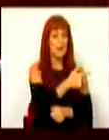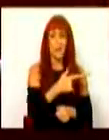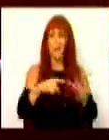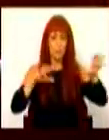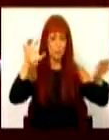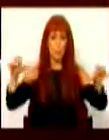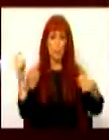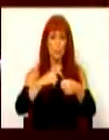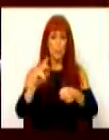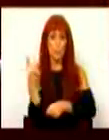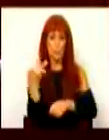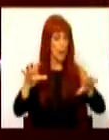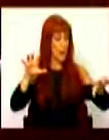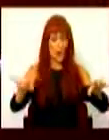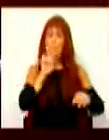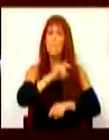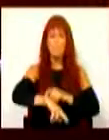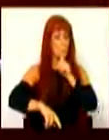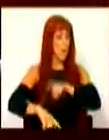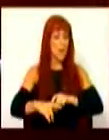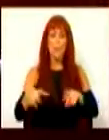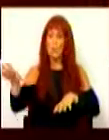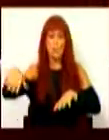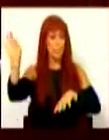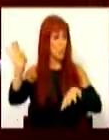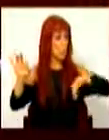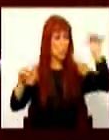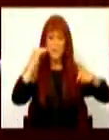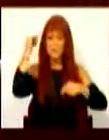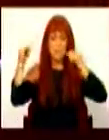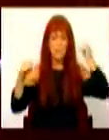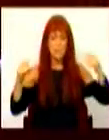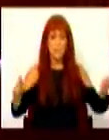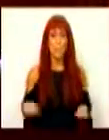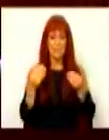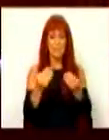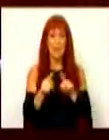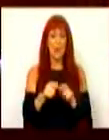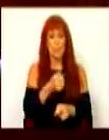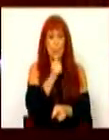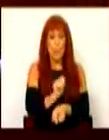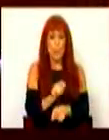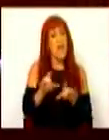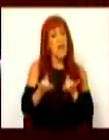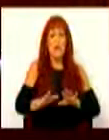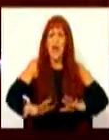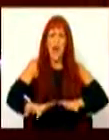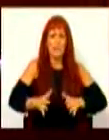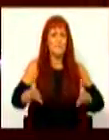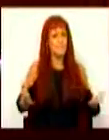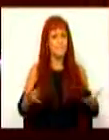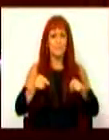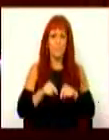que as partes possam nomear esses peritos e possam submeter a uma arbitragem para evitar